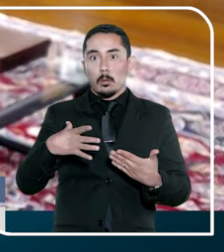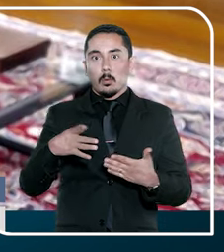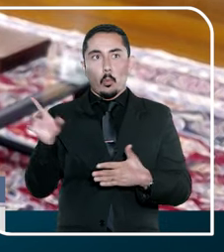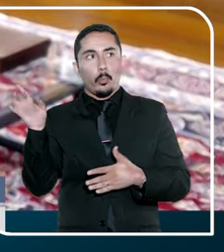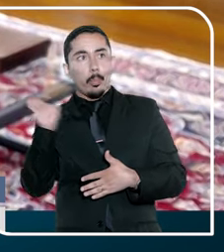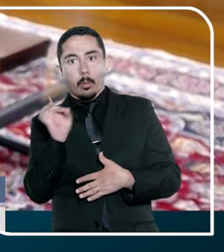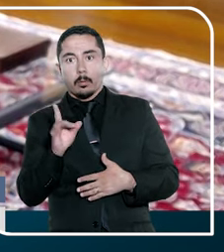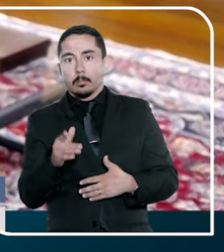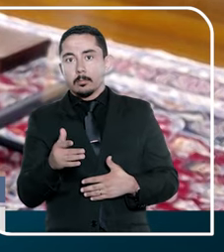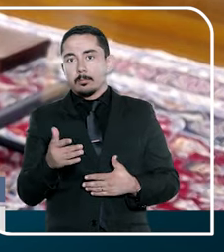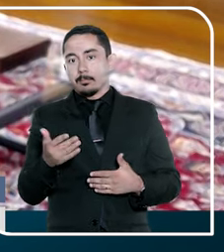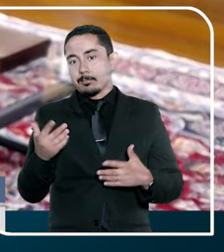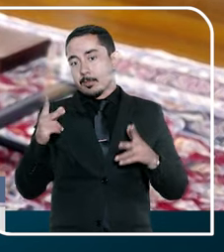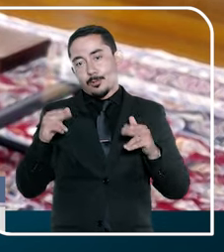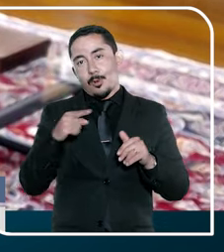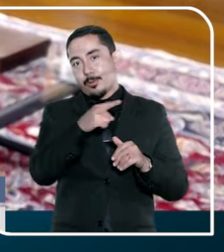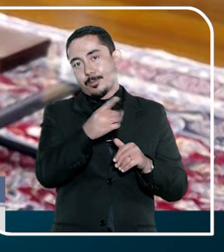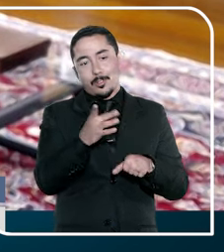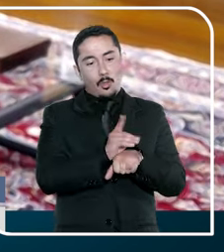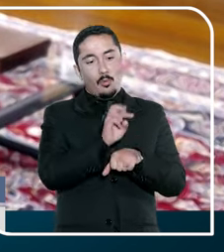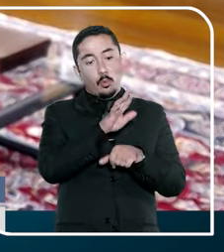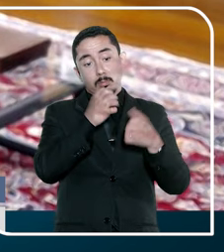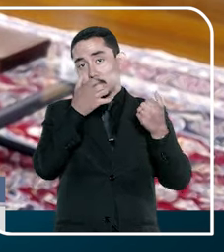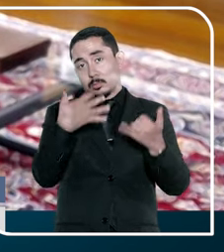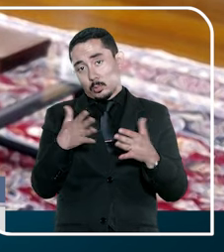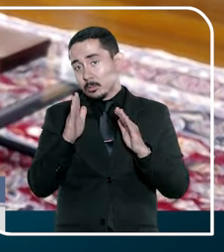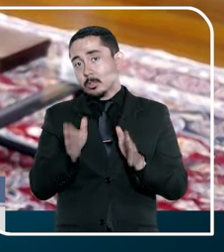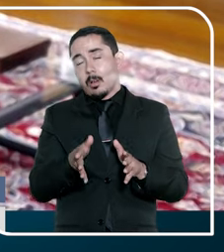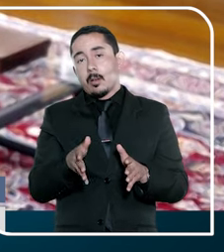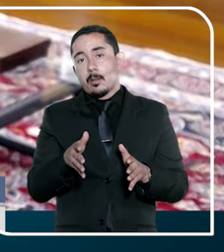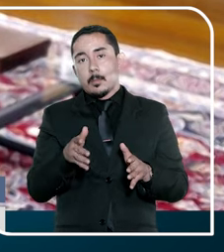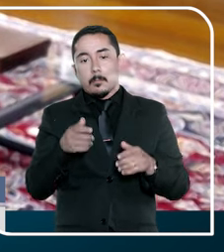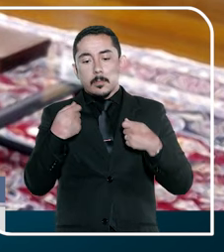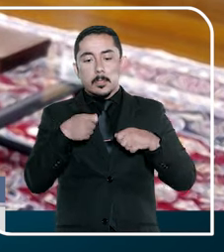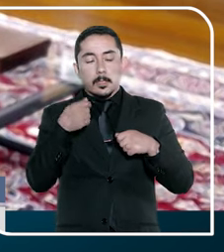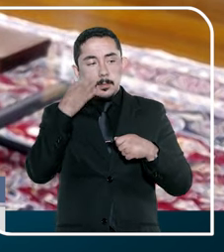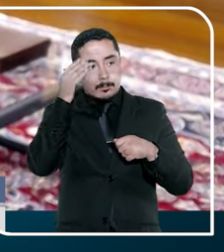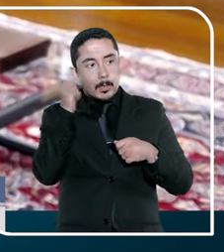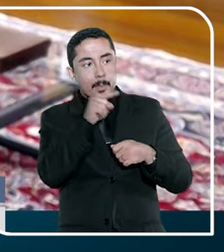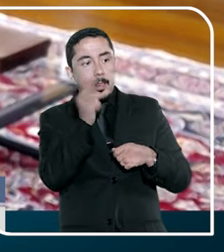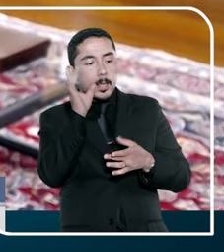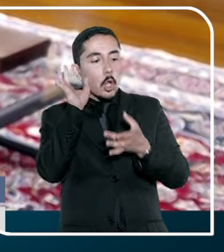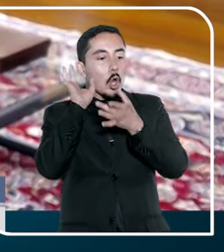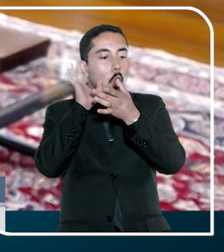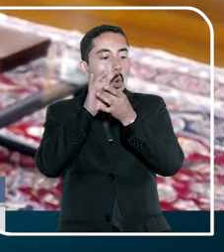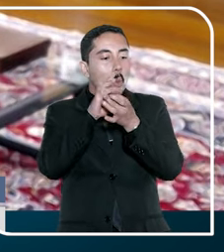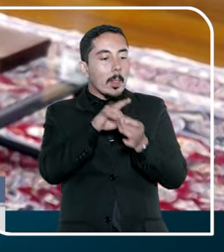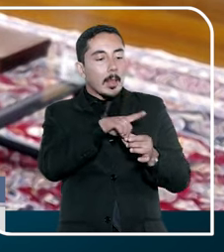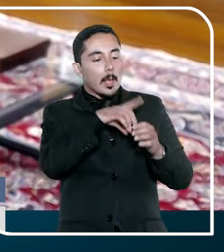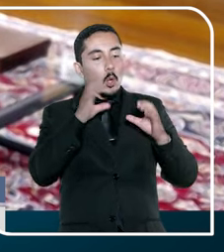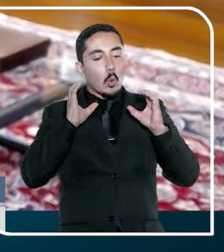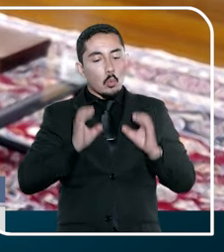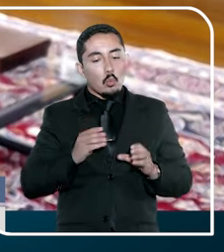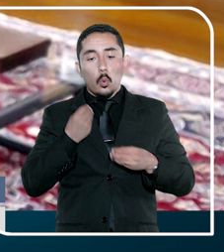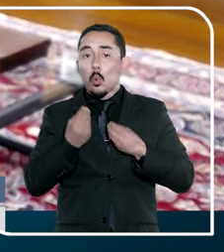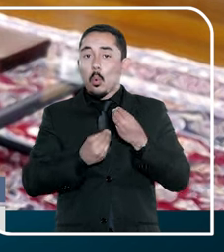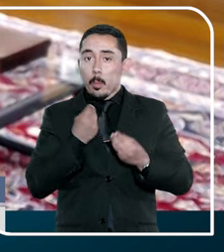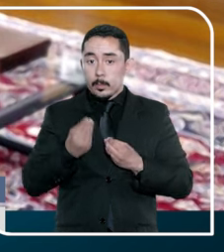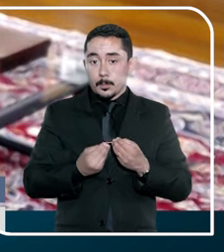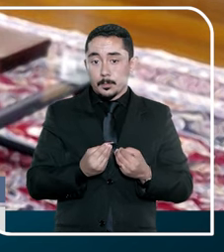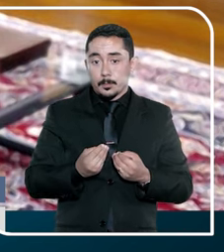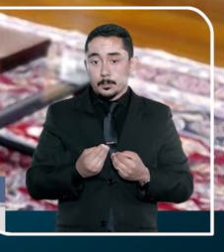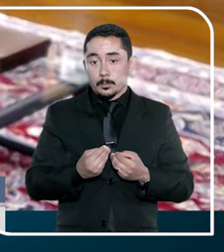pel pelo andreias é algo que precisa ser analisado no contexto Global daquil da condura não só da